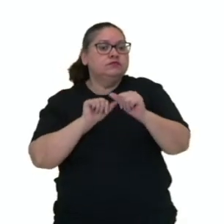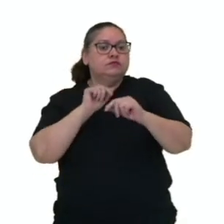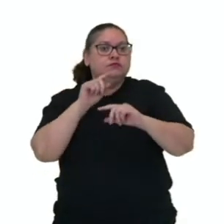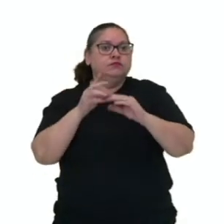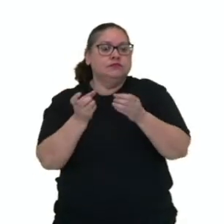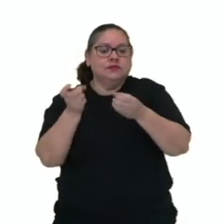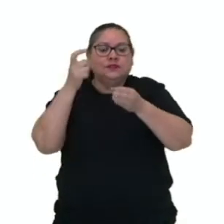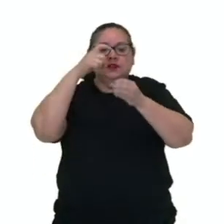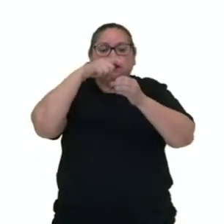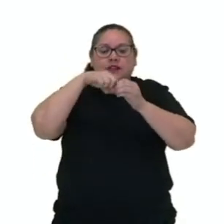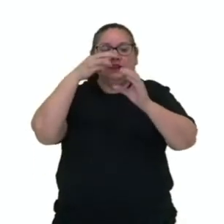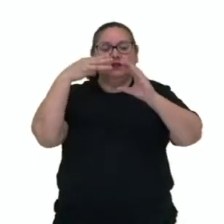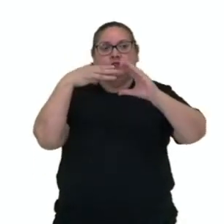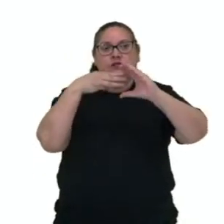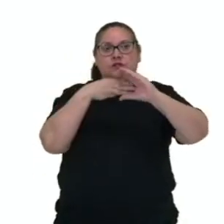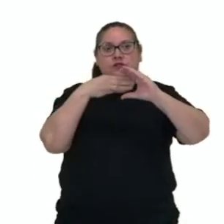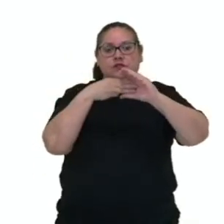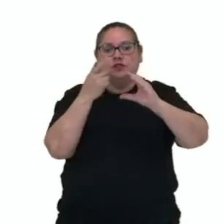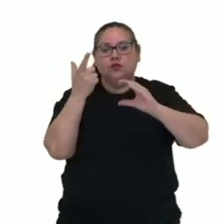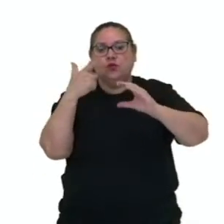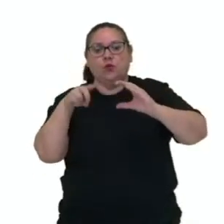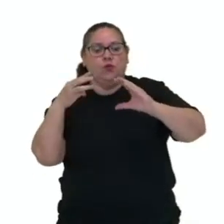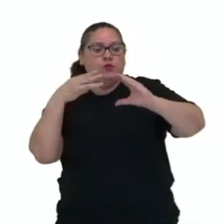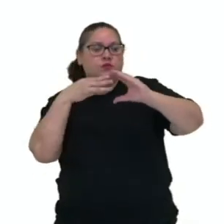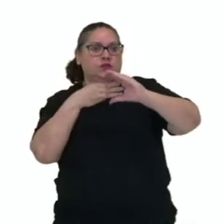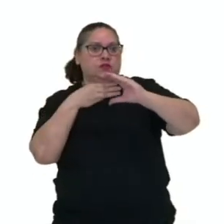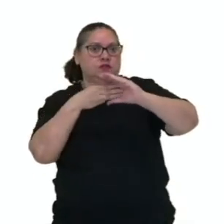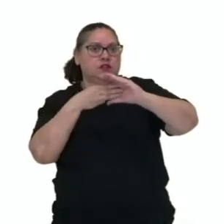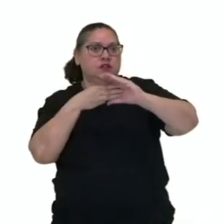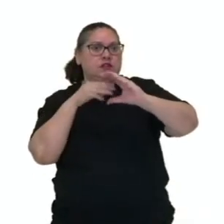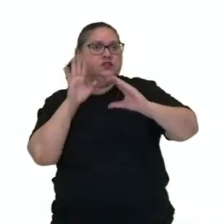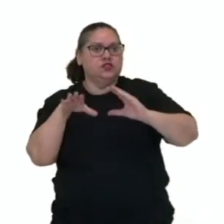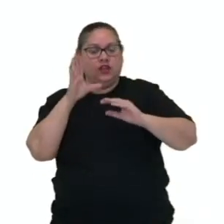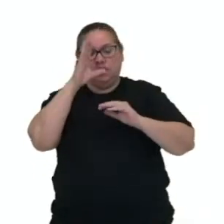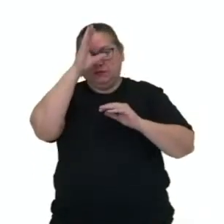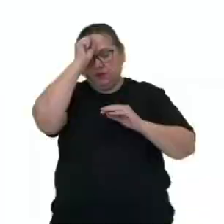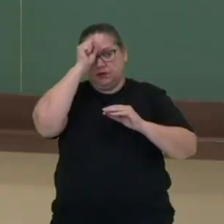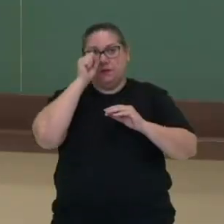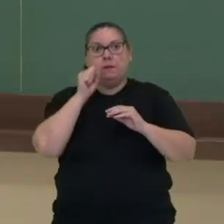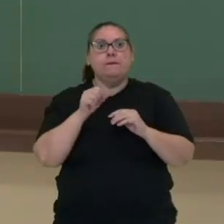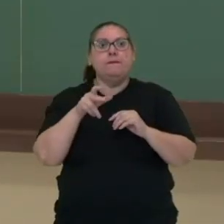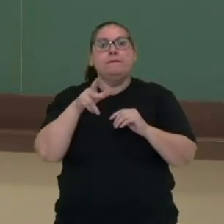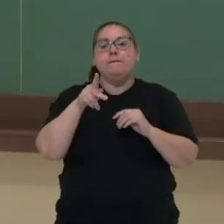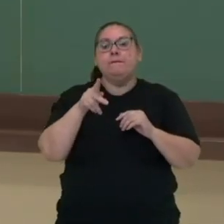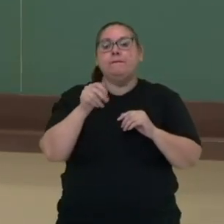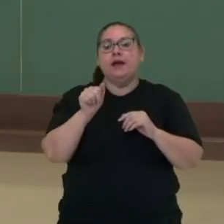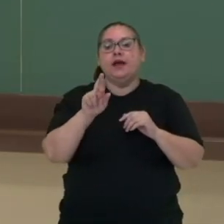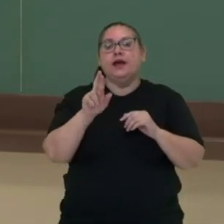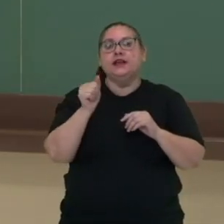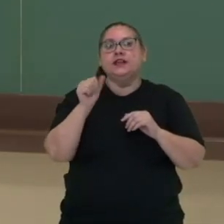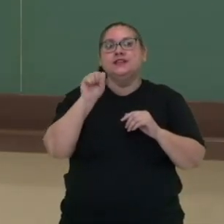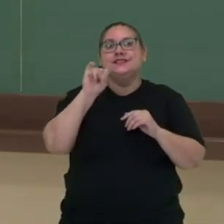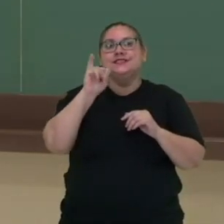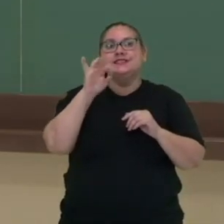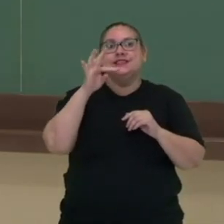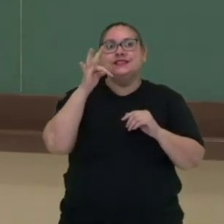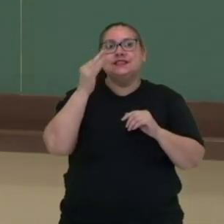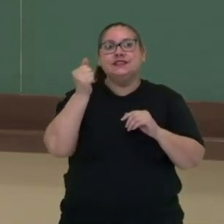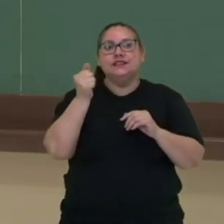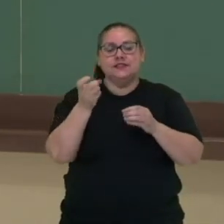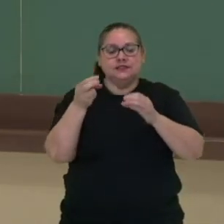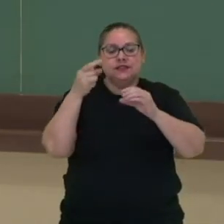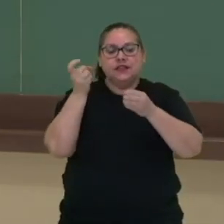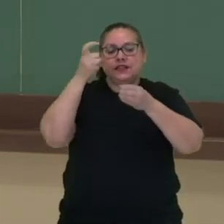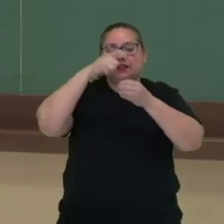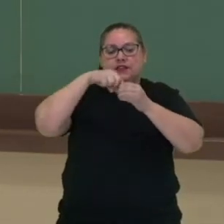no interior de outra célula, que nós já aprendemos que são chamados, então, de parasitas